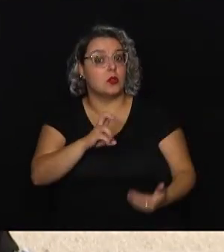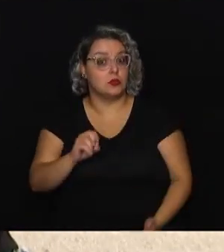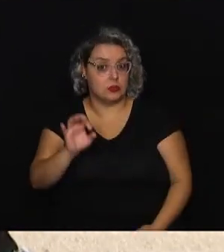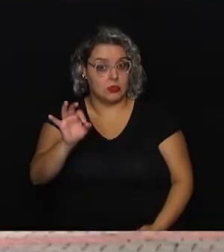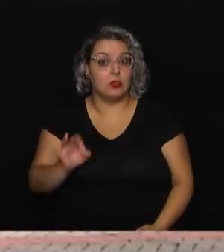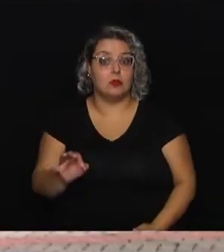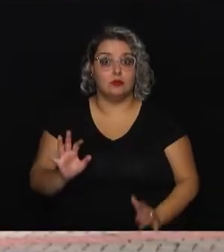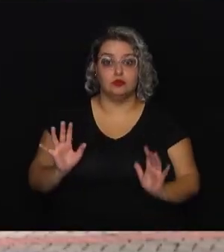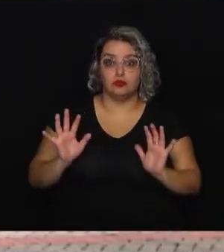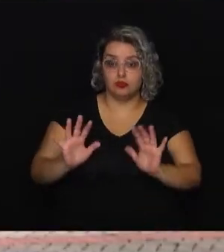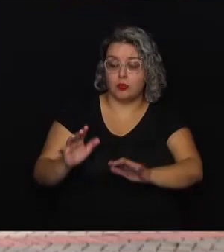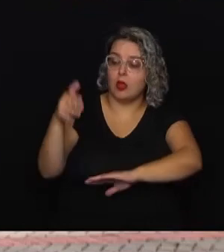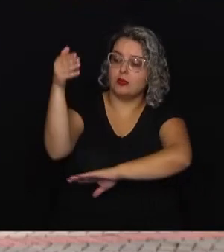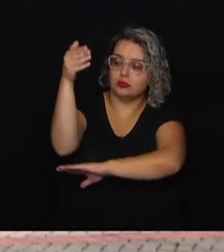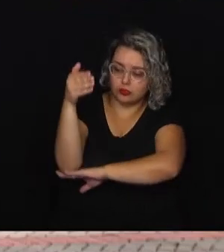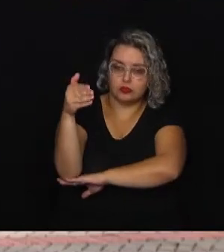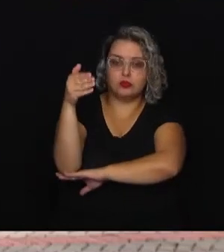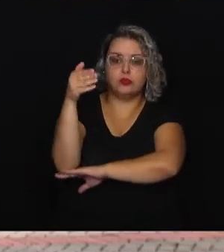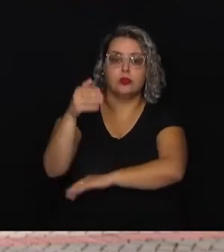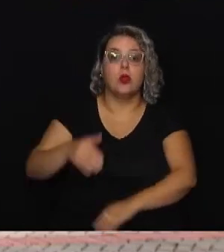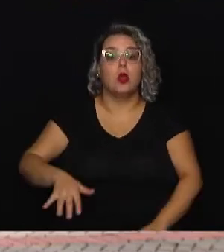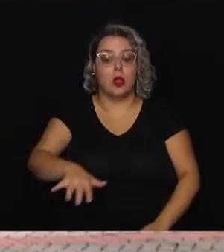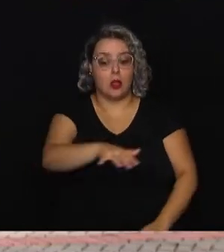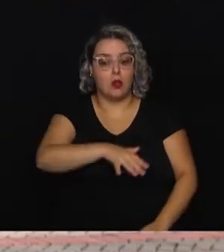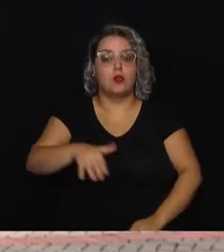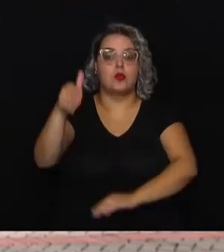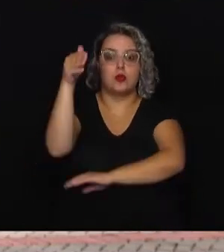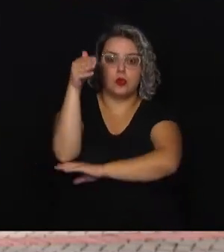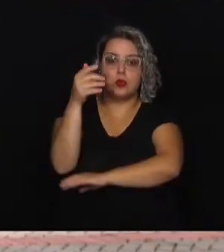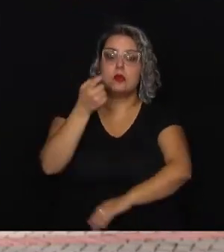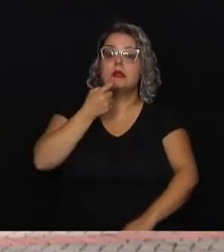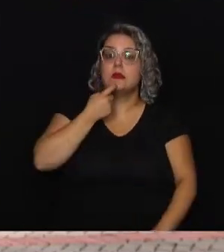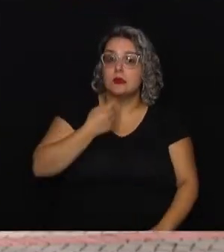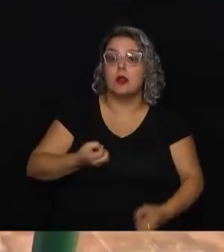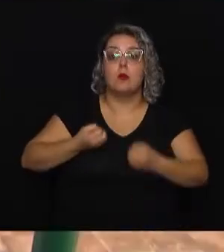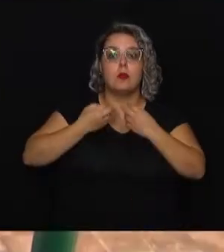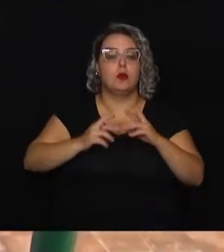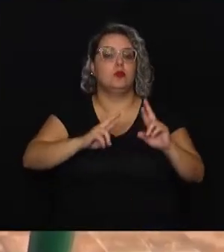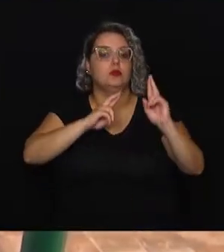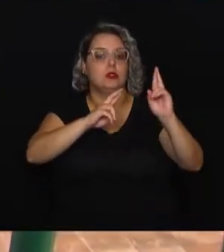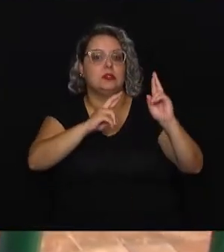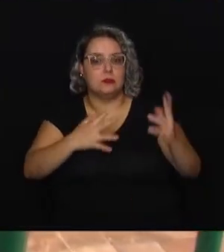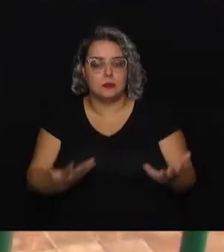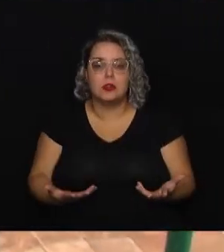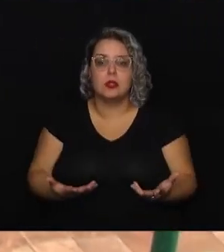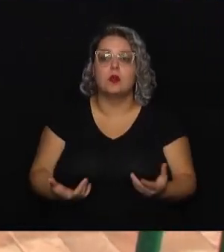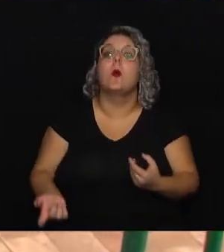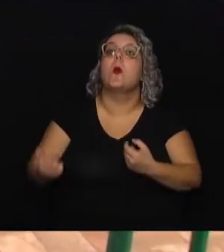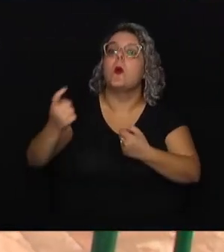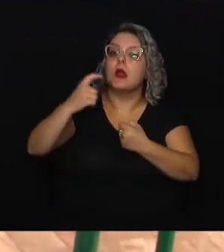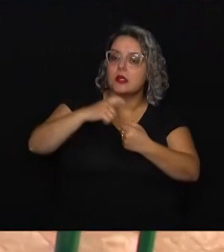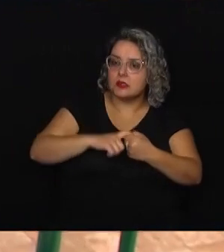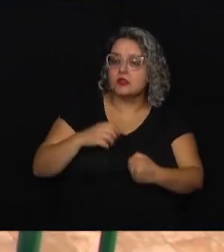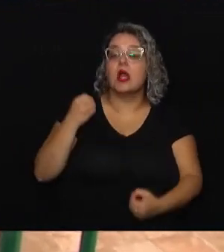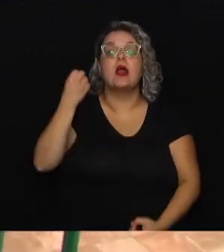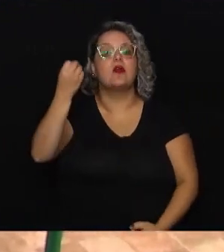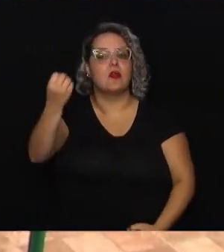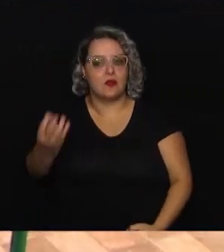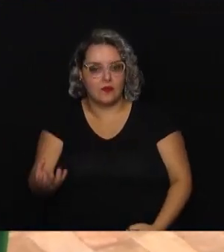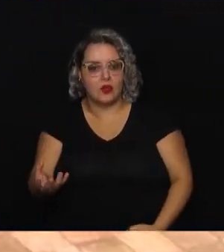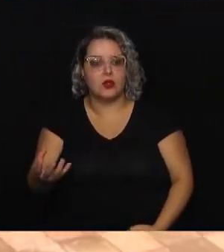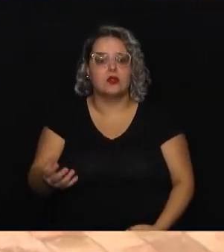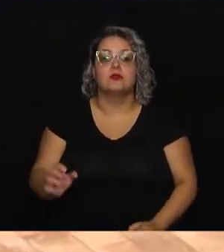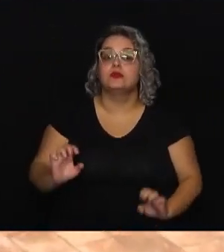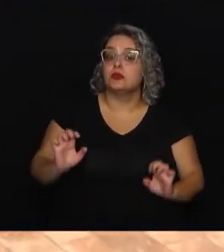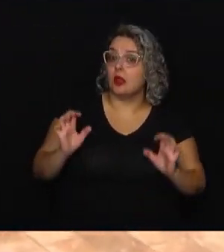dos hotéis. O setor de hotelaria de Campinas traz boas expectativas com as retomadas de viagens que reúne eventos